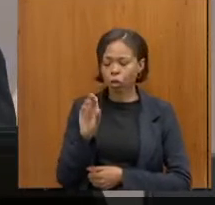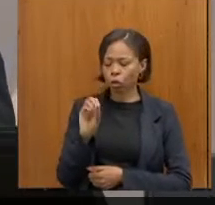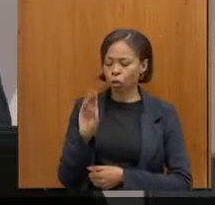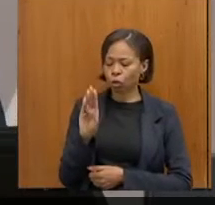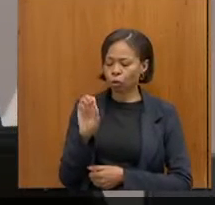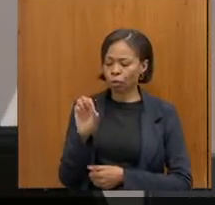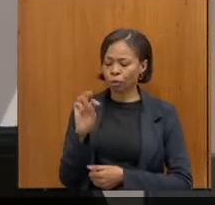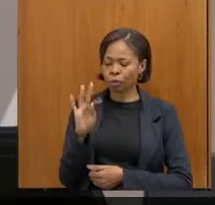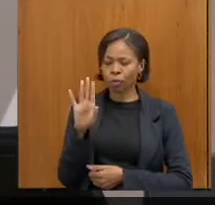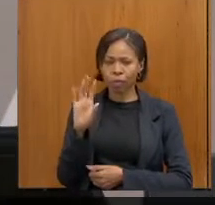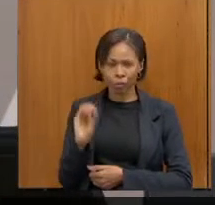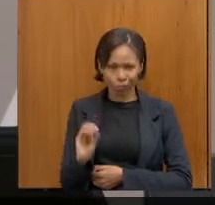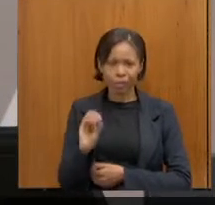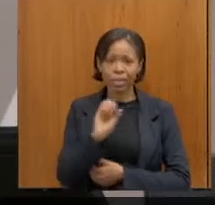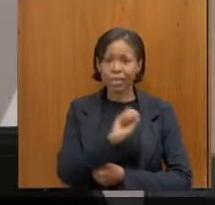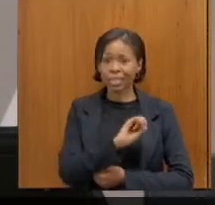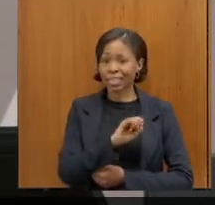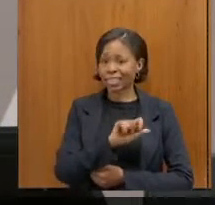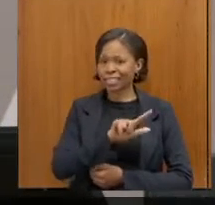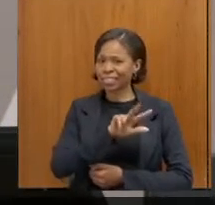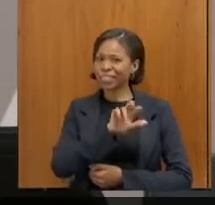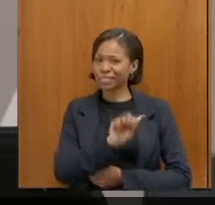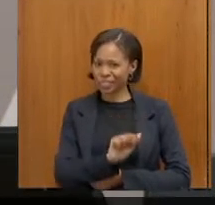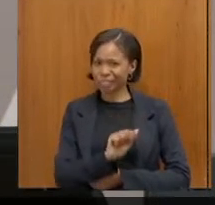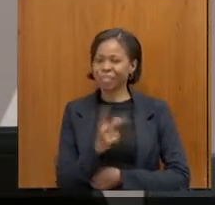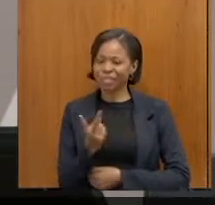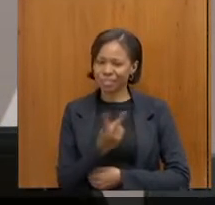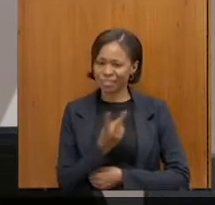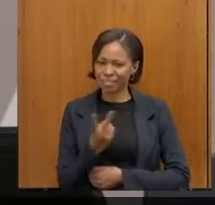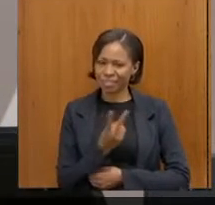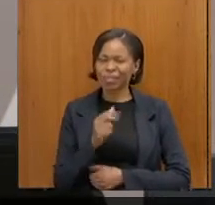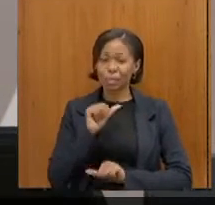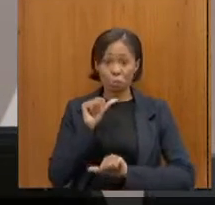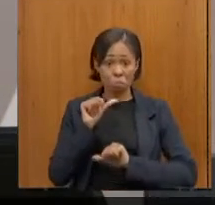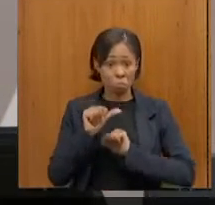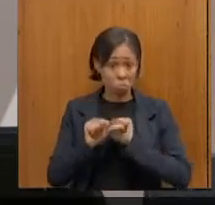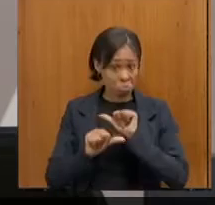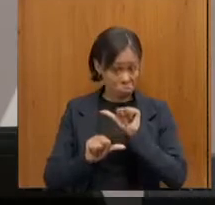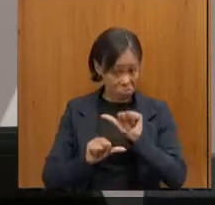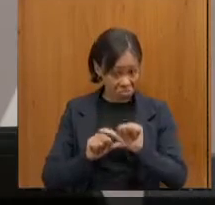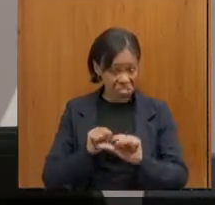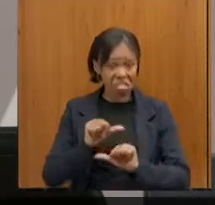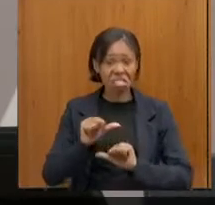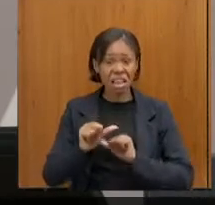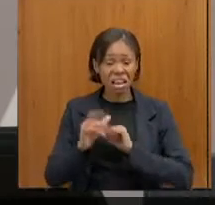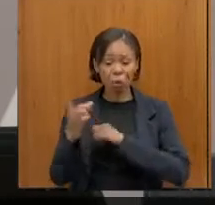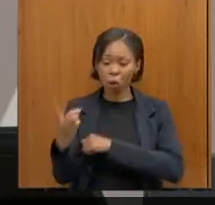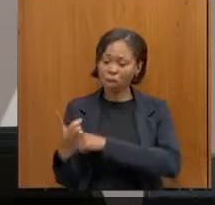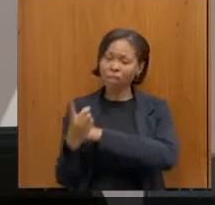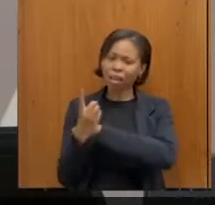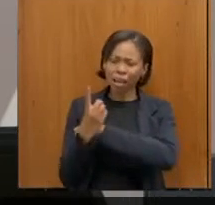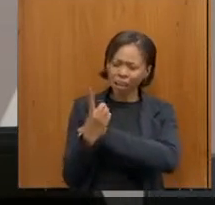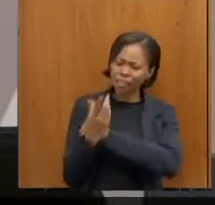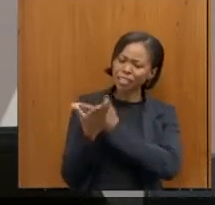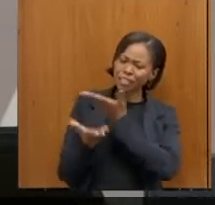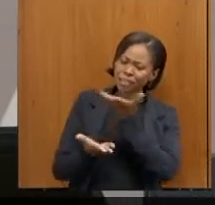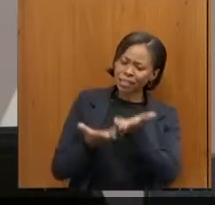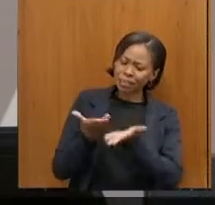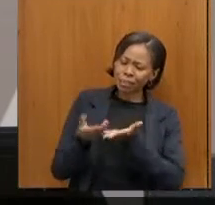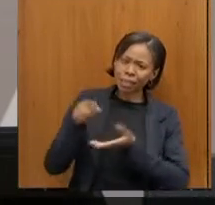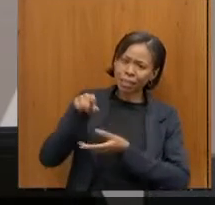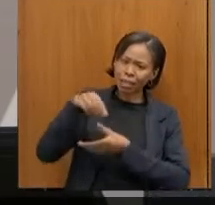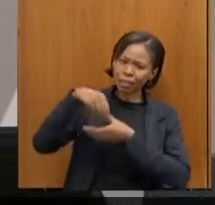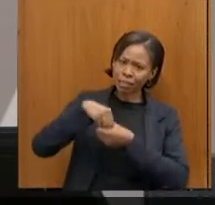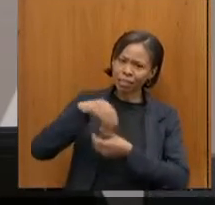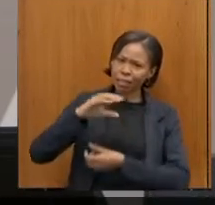Roberto Bastian aneto e a Silvia que mudaram completamente a maneira de atender as pessoas na